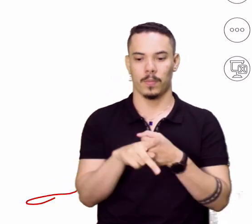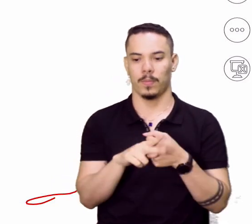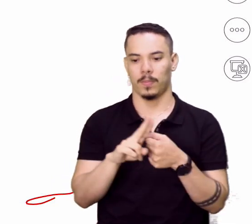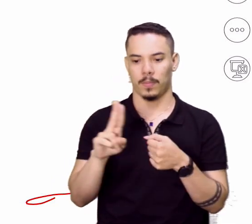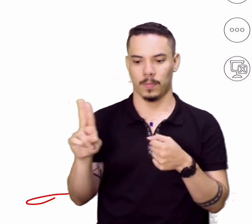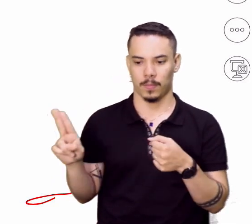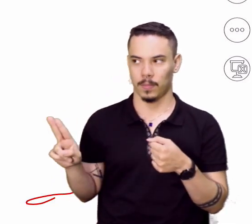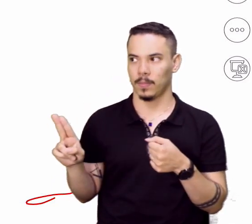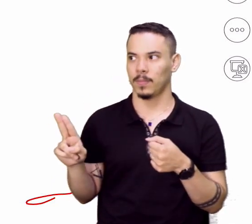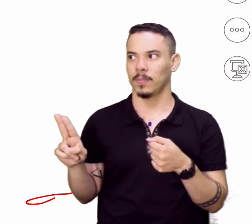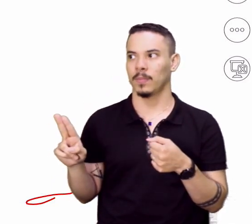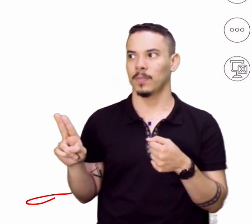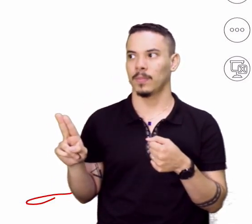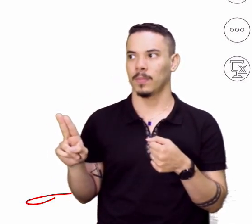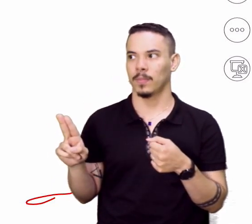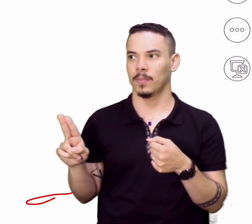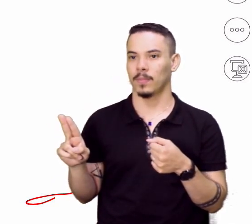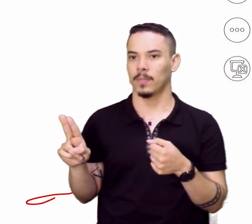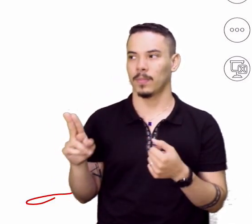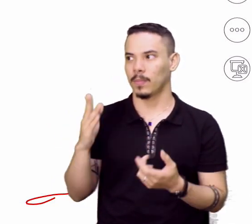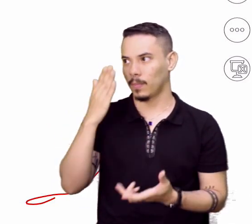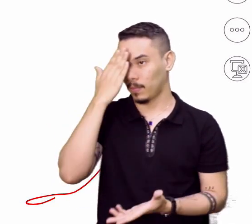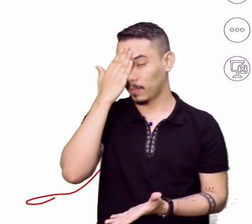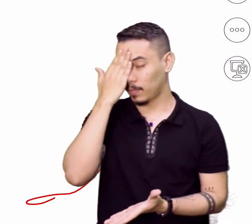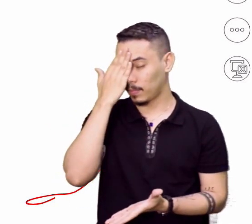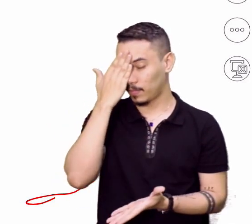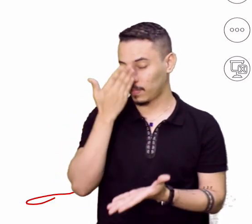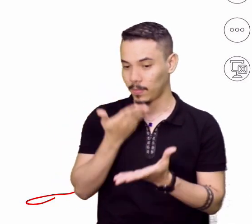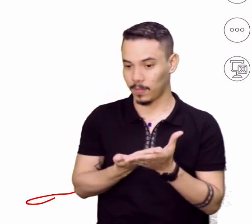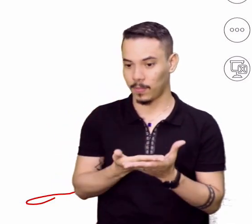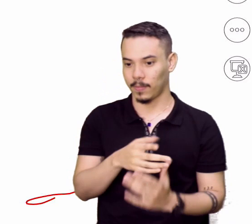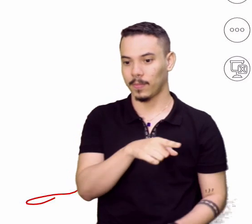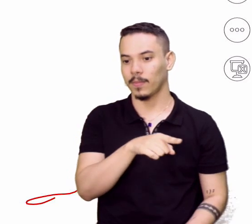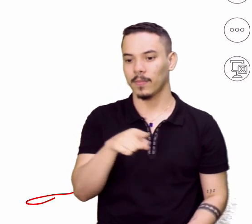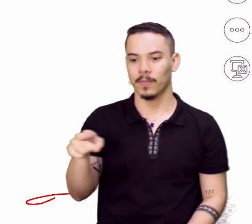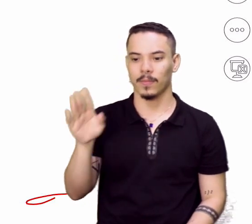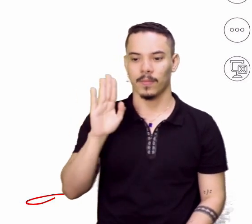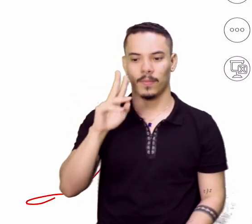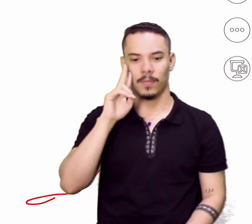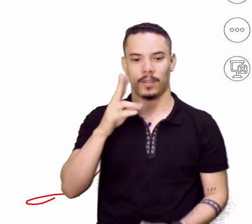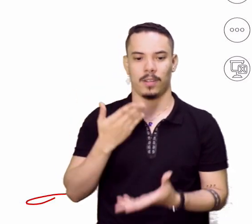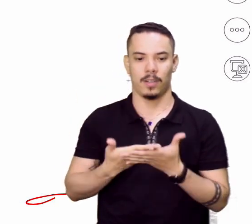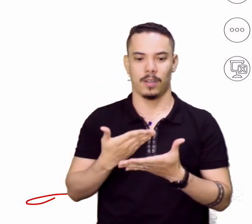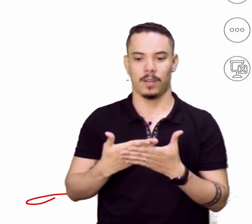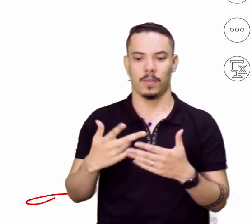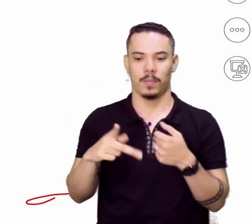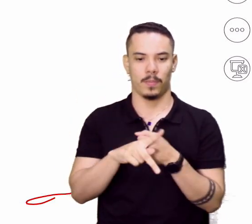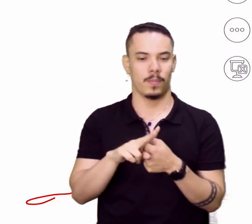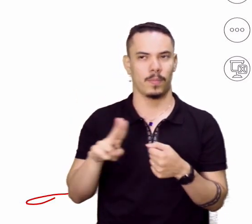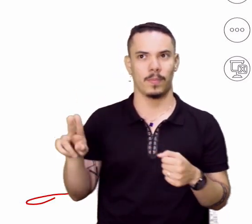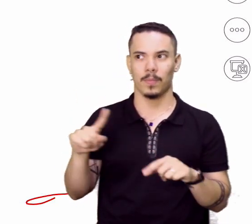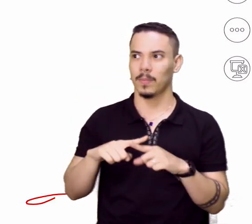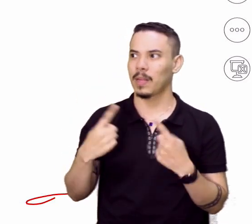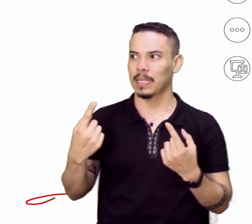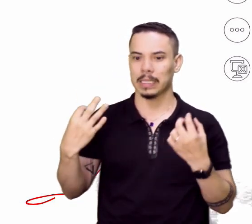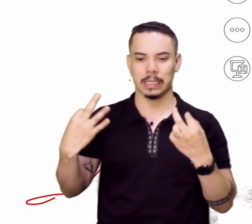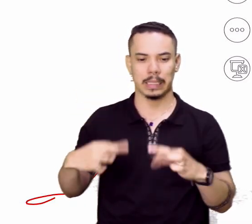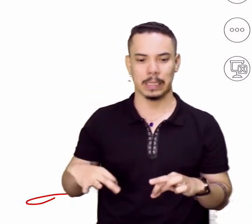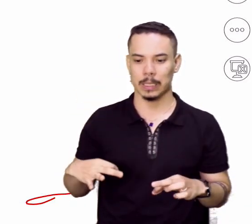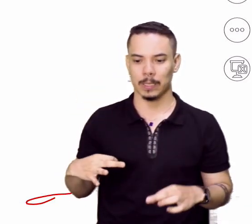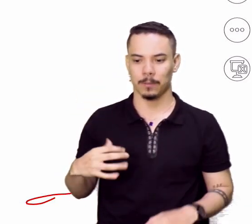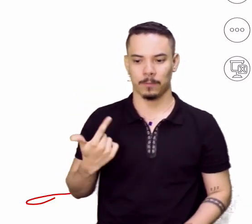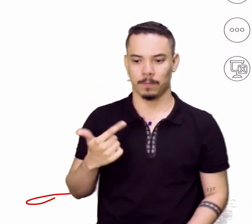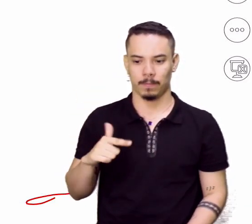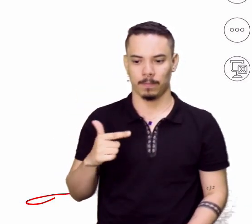pronomes. Eu acredito que vocês já viram essa palavra em outra aula de pronome, mas também não tenho certeza. Mas